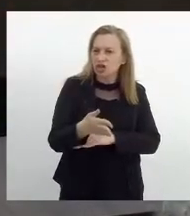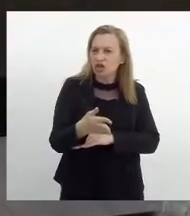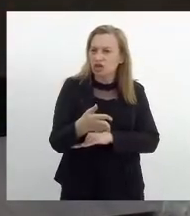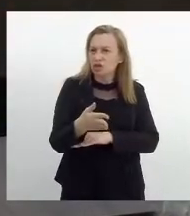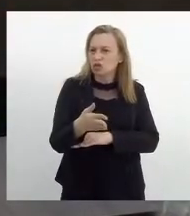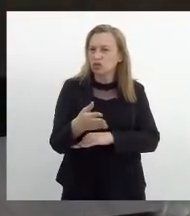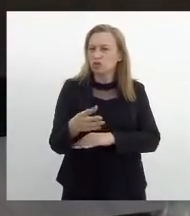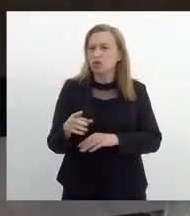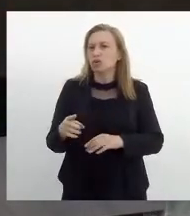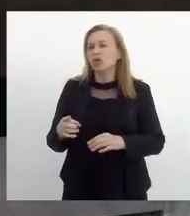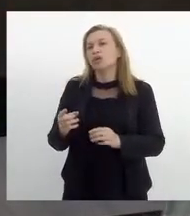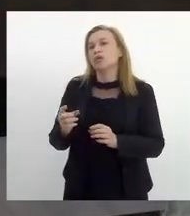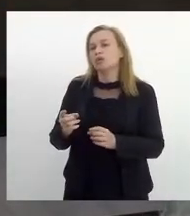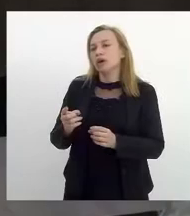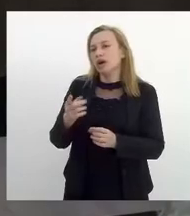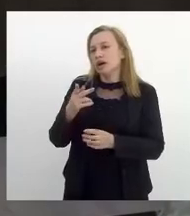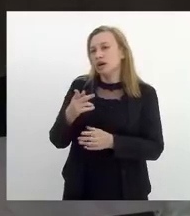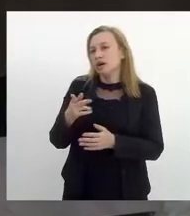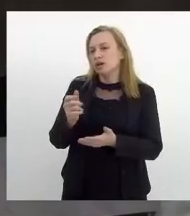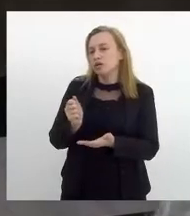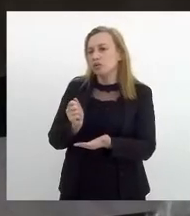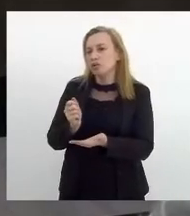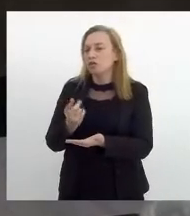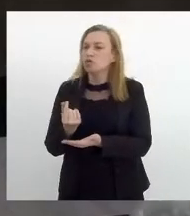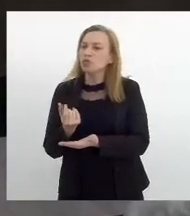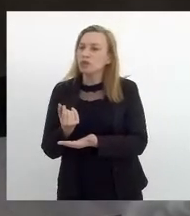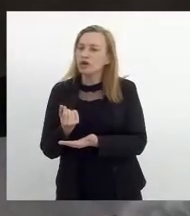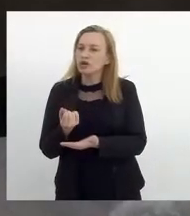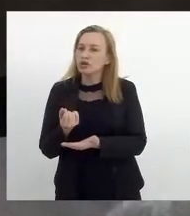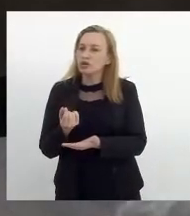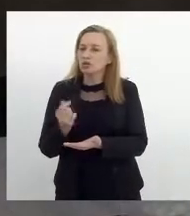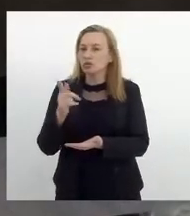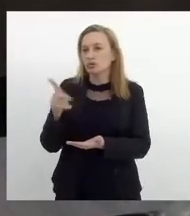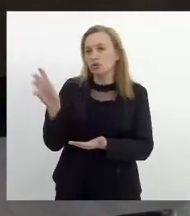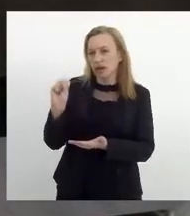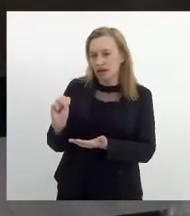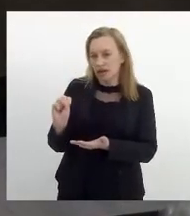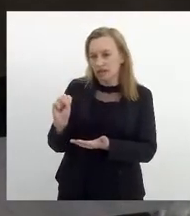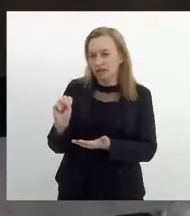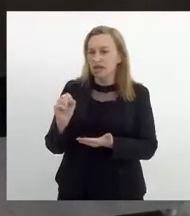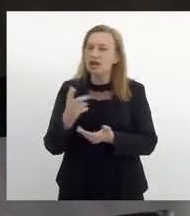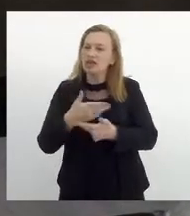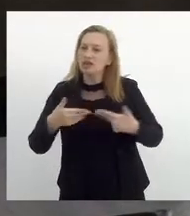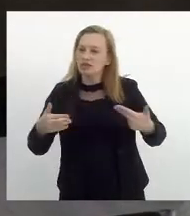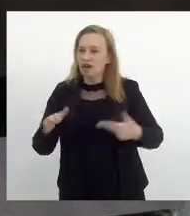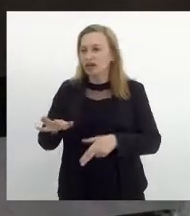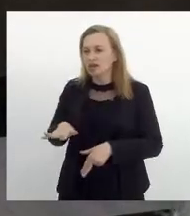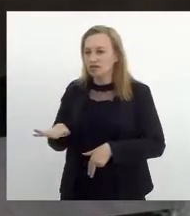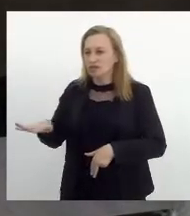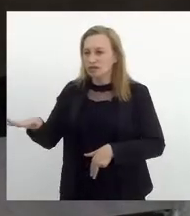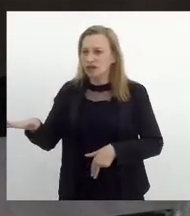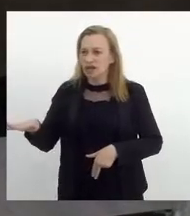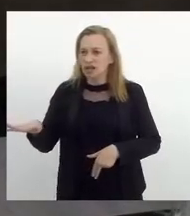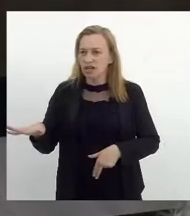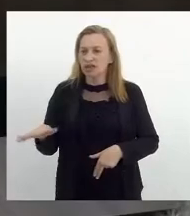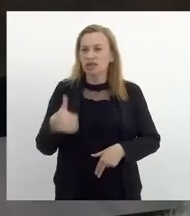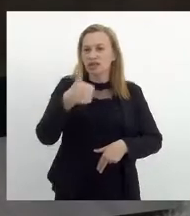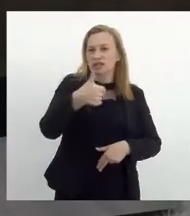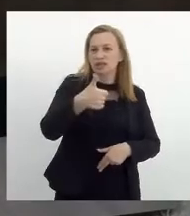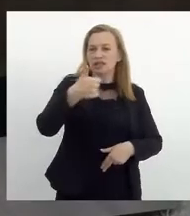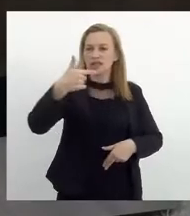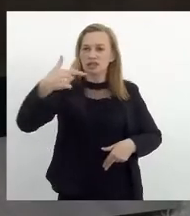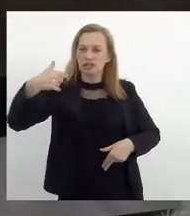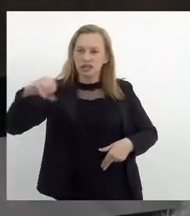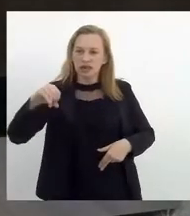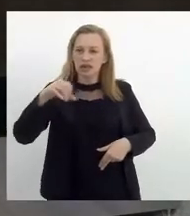para o consumidor final, uma redução do preço do gás, que é, afinal, em várias comunidades, bate R$ 100 a R$